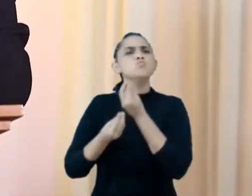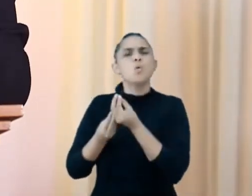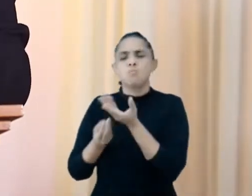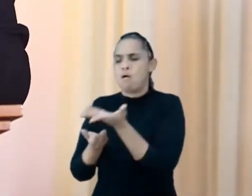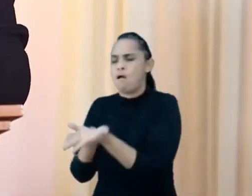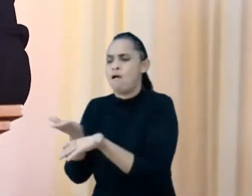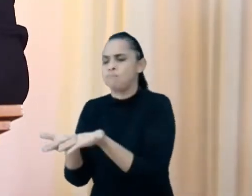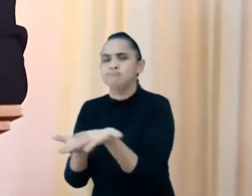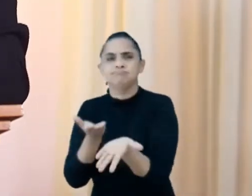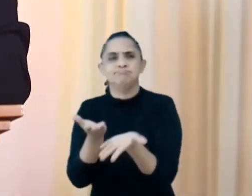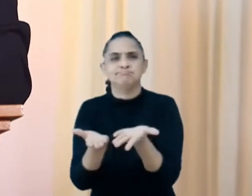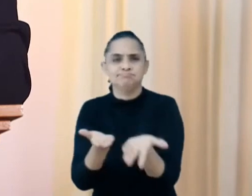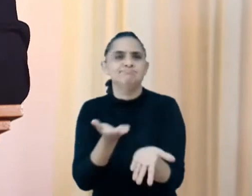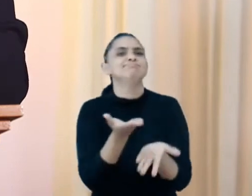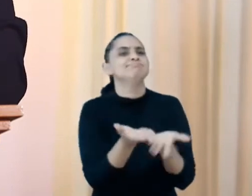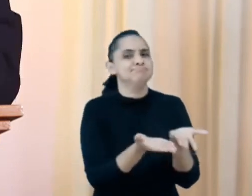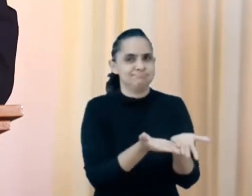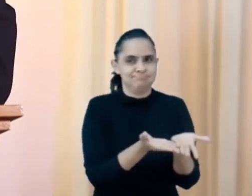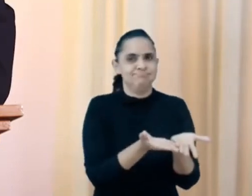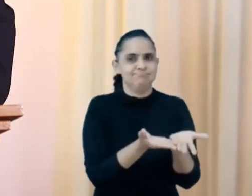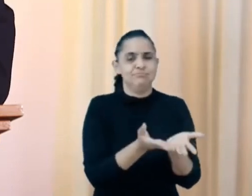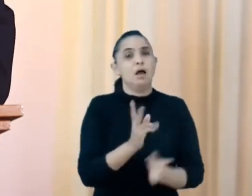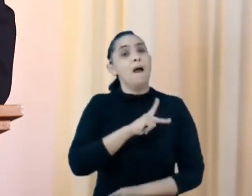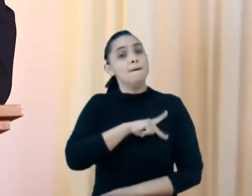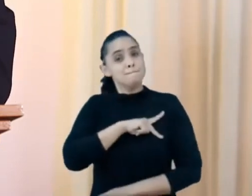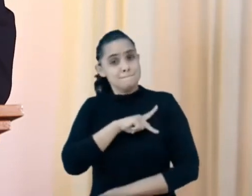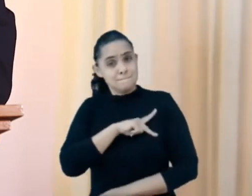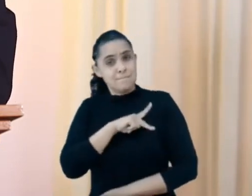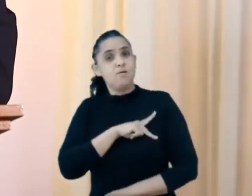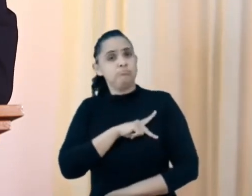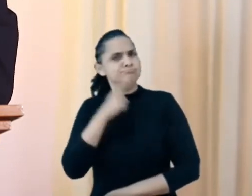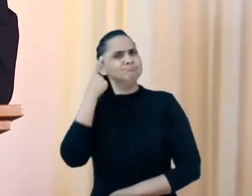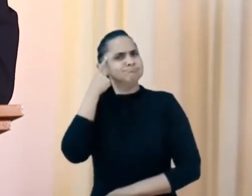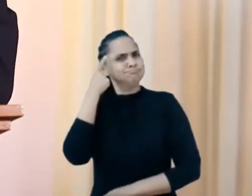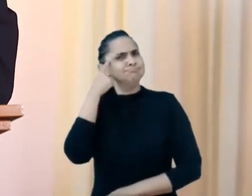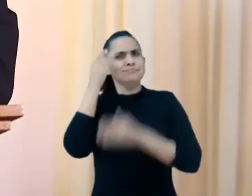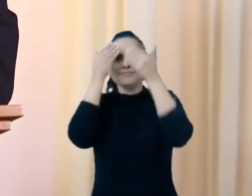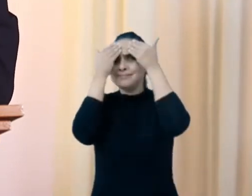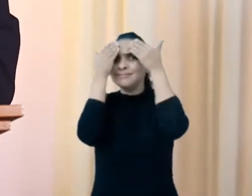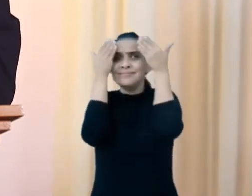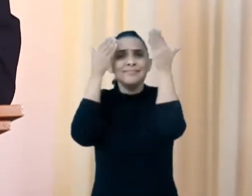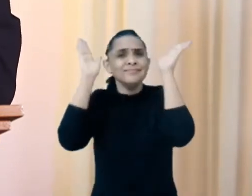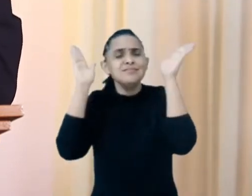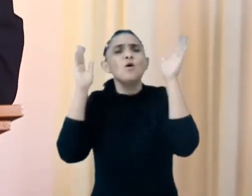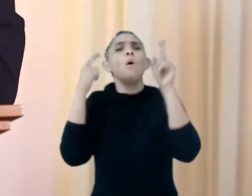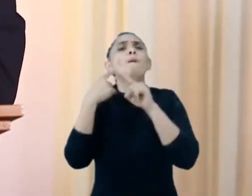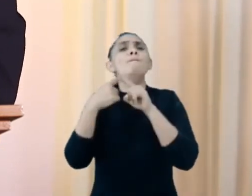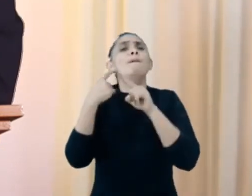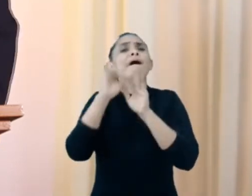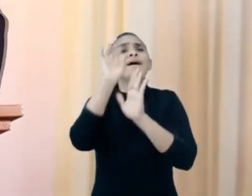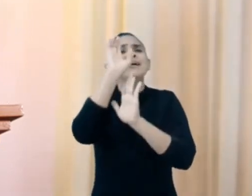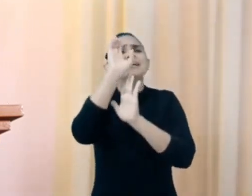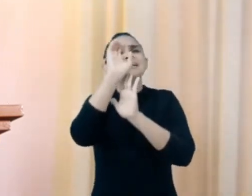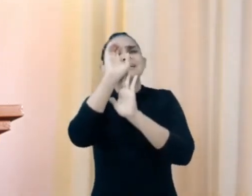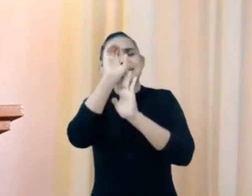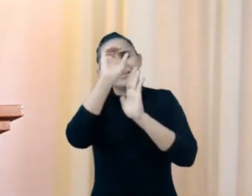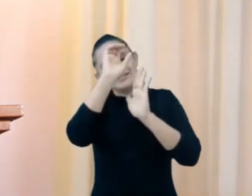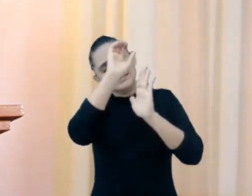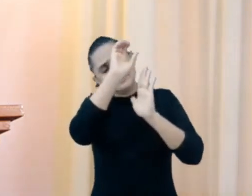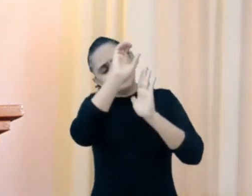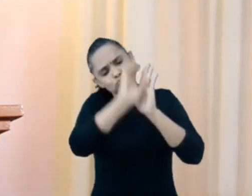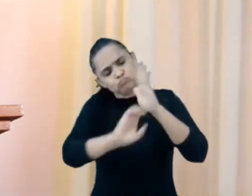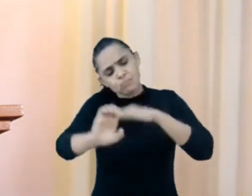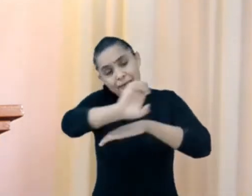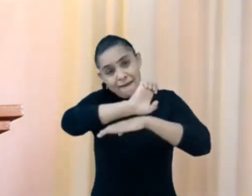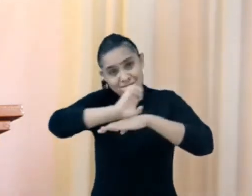apóstolo Paulo entendeu isso de uma maneira tão impressionante que, escrevendo aos Efésios, no capítulo 4, e no